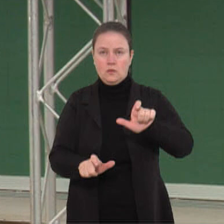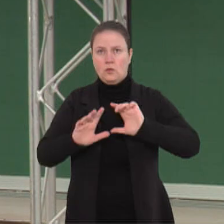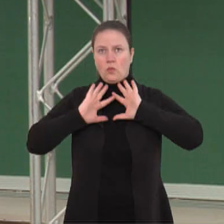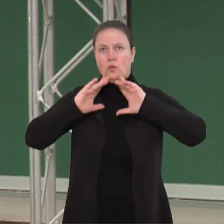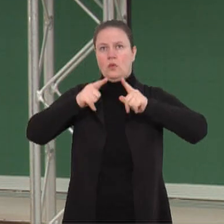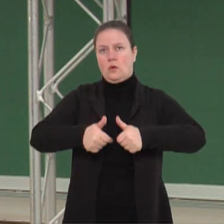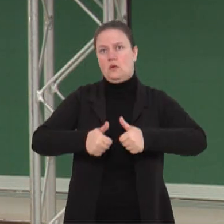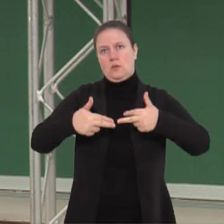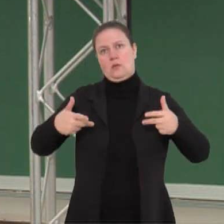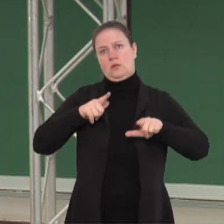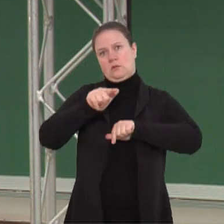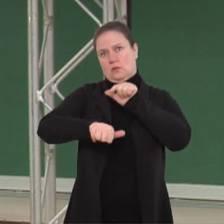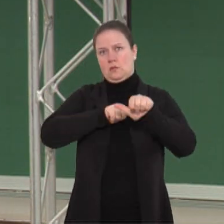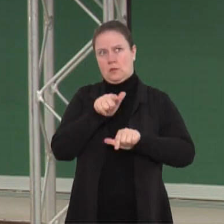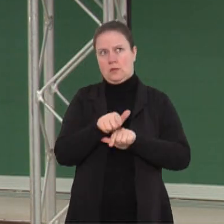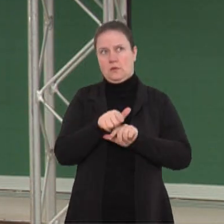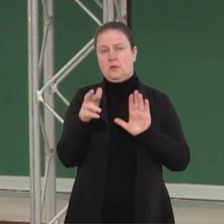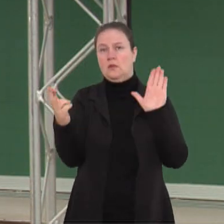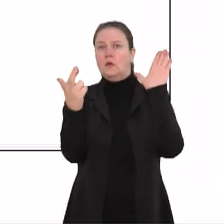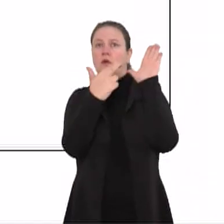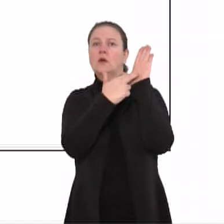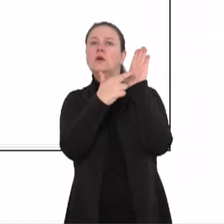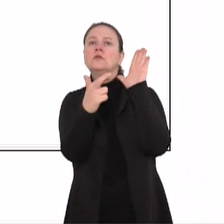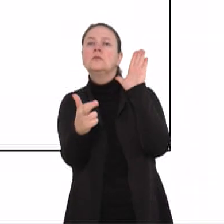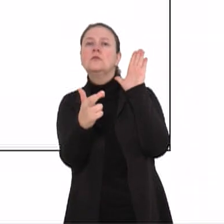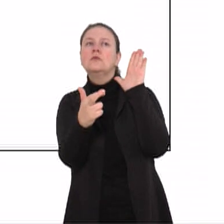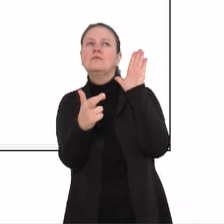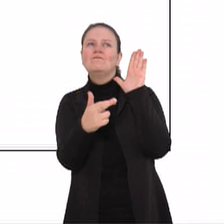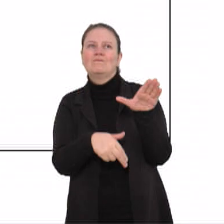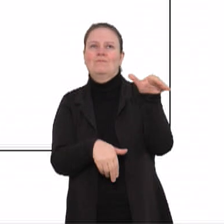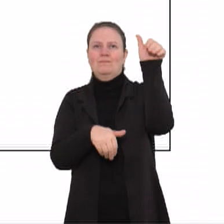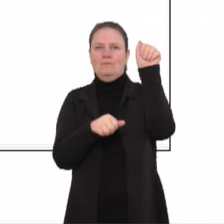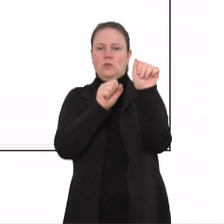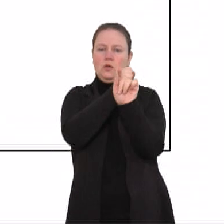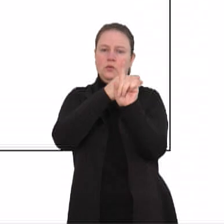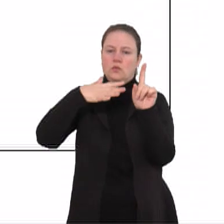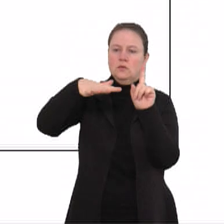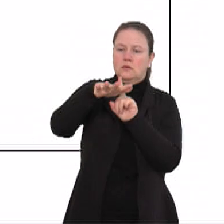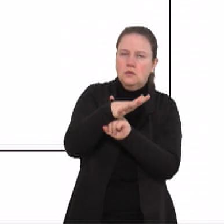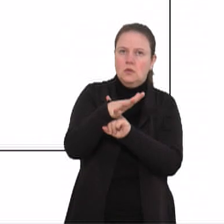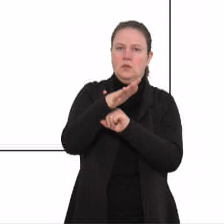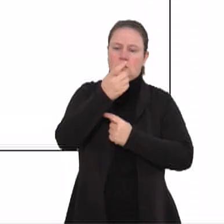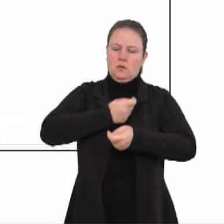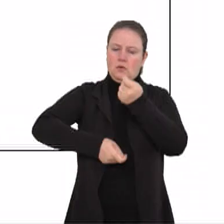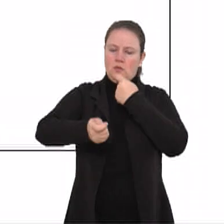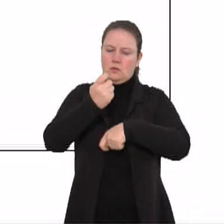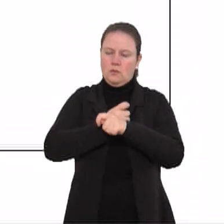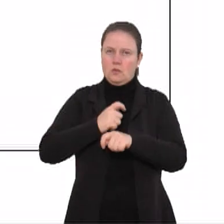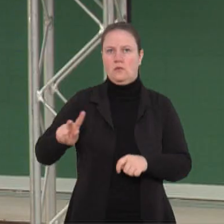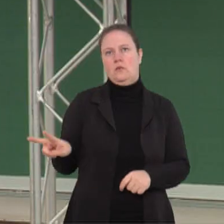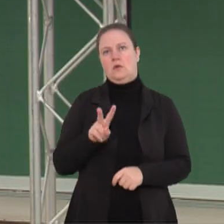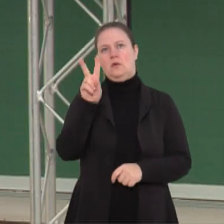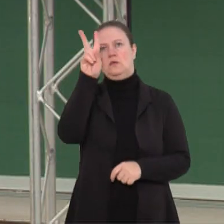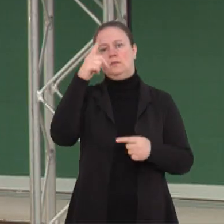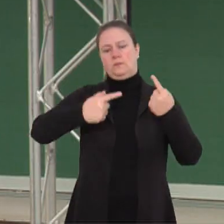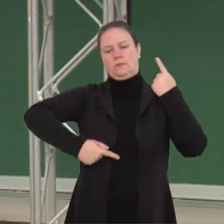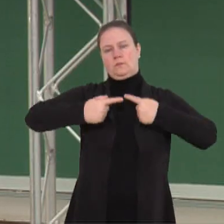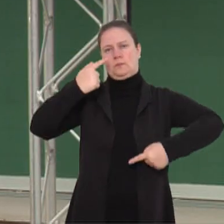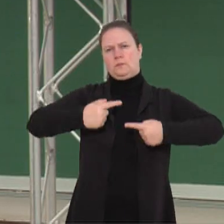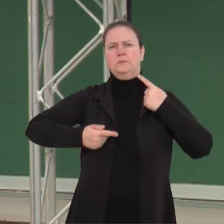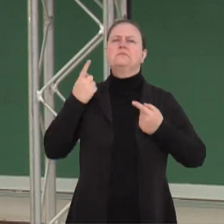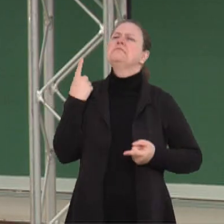a resposta. A resposta é sociedade, economia, valores e política. Vejamos por